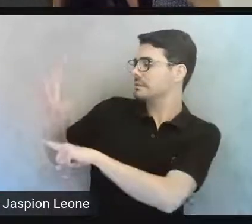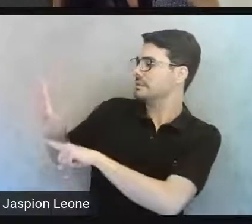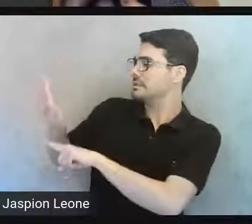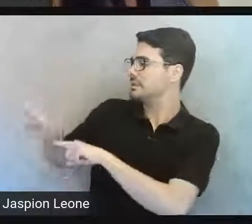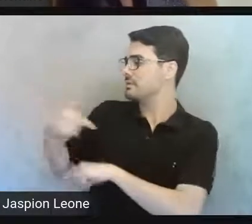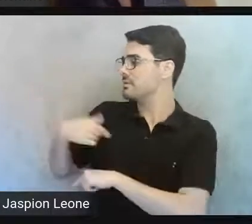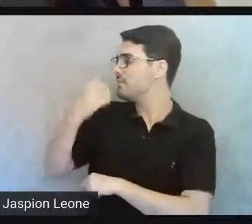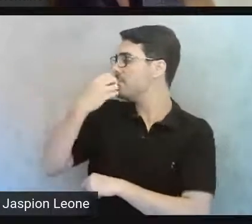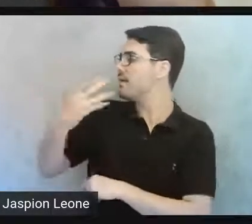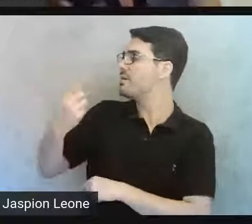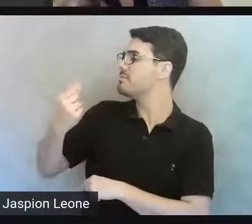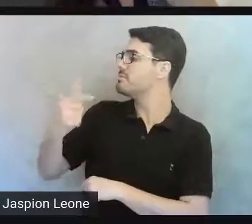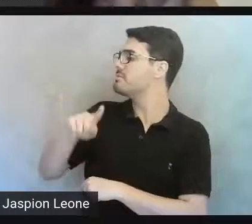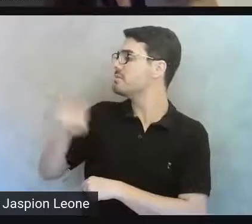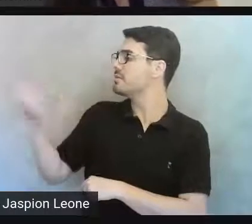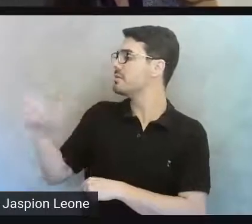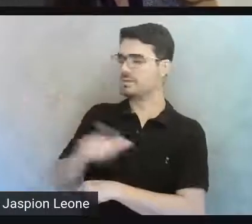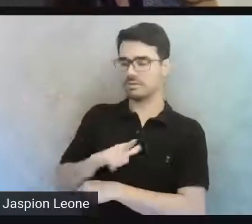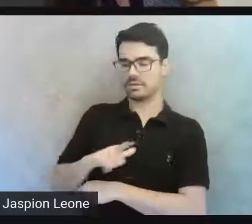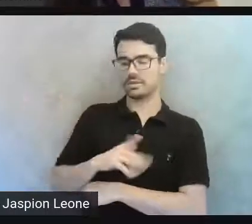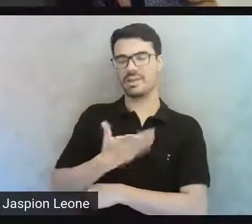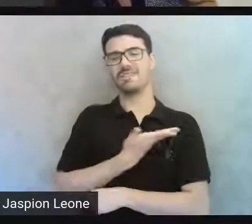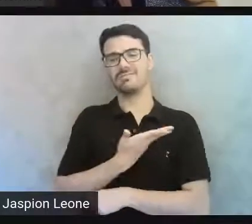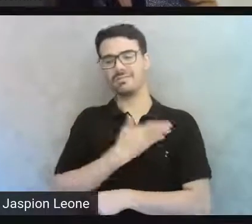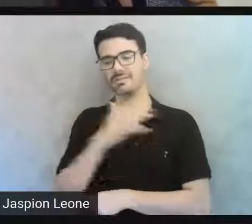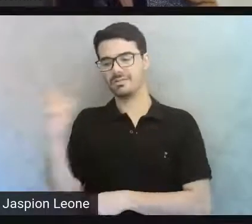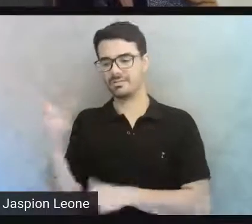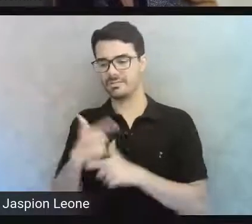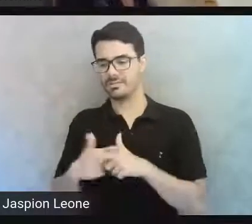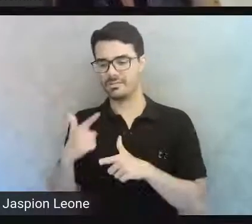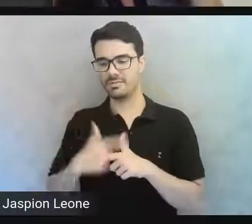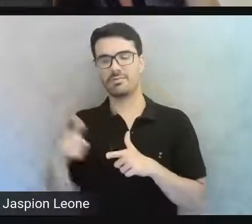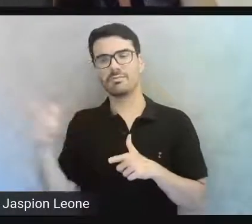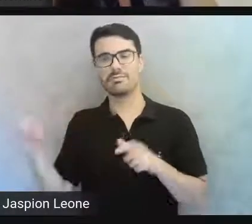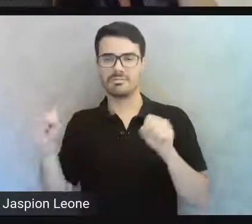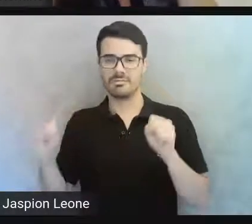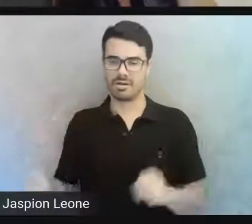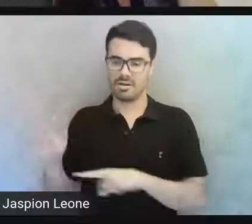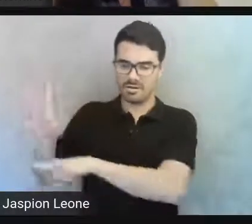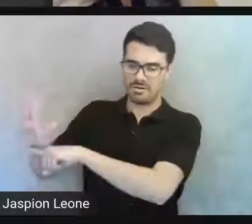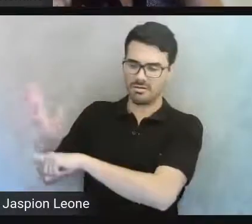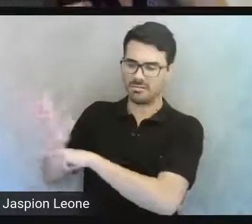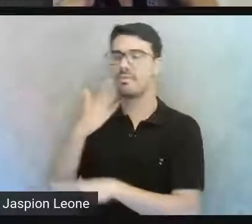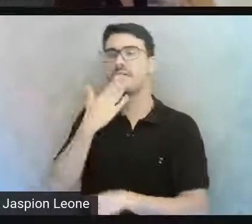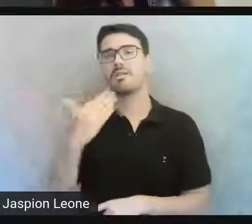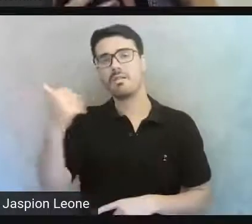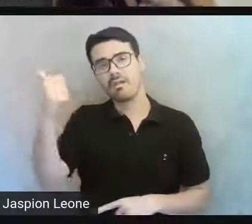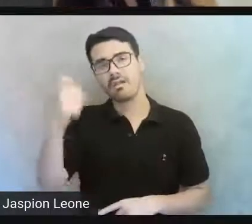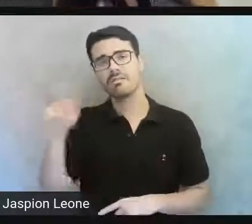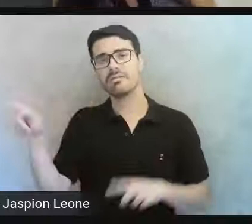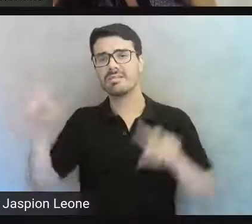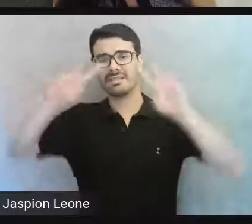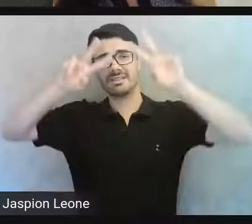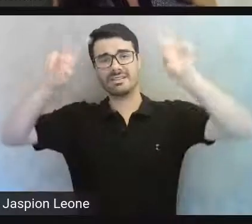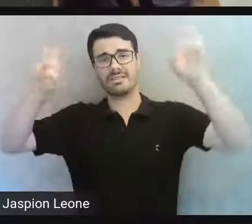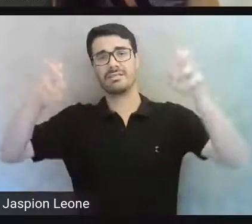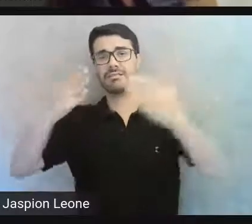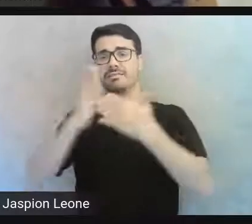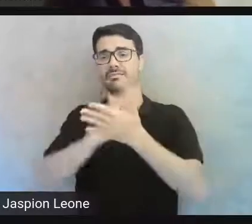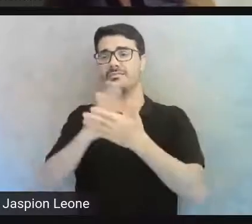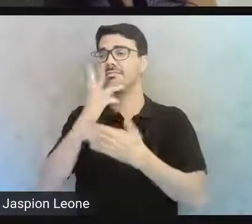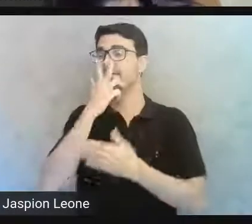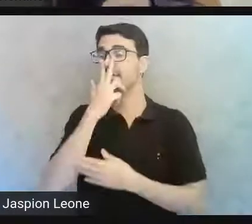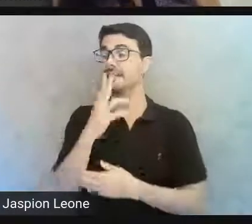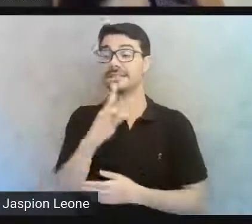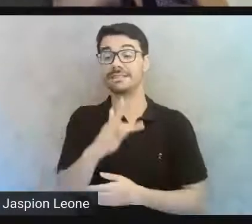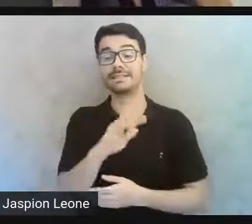bem, mas eu acho que teria um amigo que poderia se beneficiar. Às vezes é difícil abordar o tema por esse tabu que a gente tem do dinheiro, mas a gente